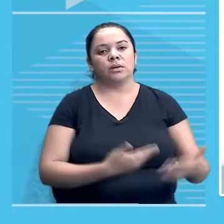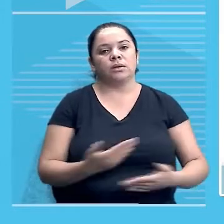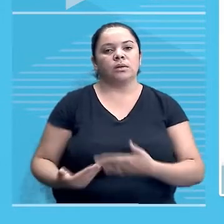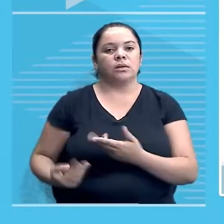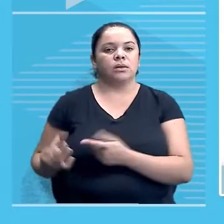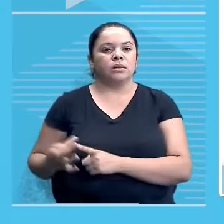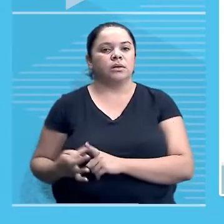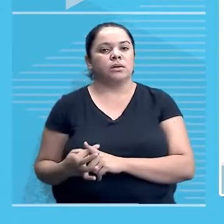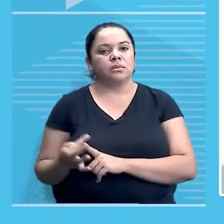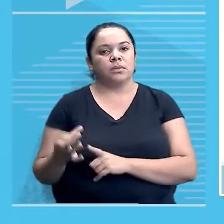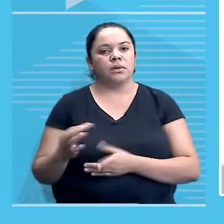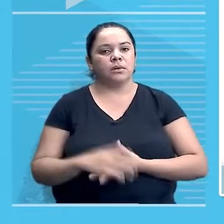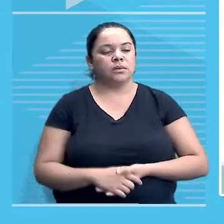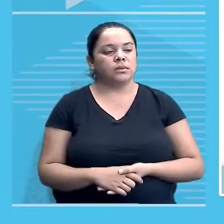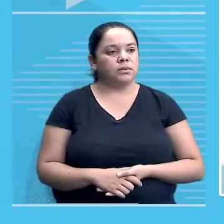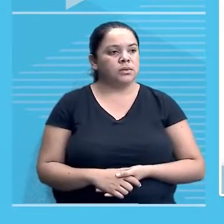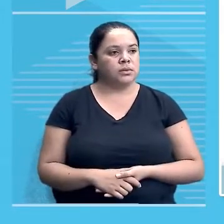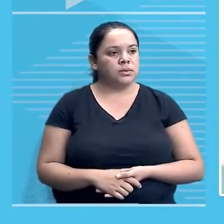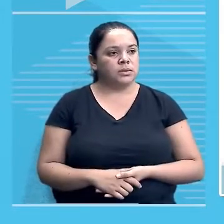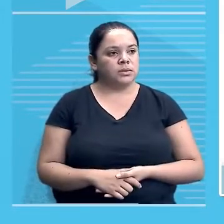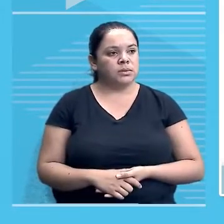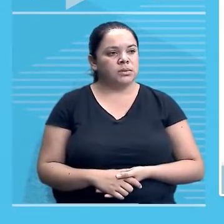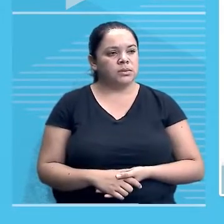Então, aqui, por exemplo, eu trouxe